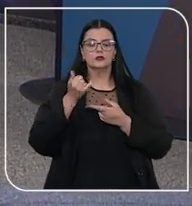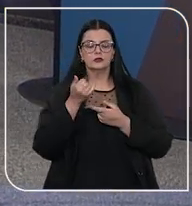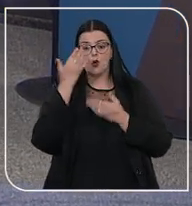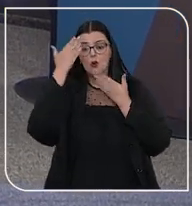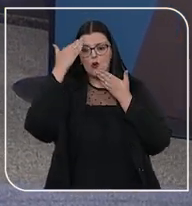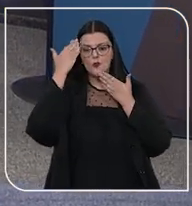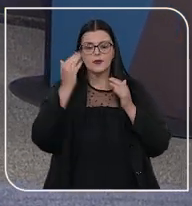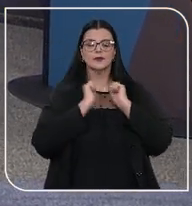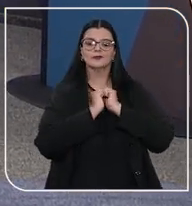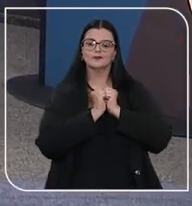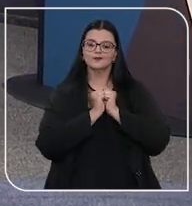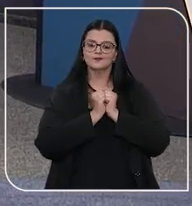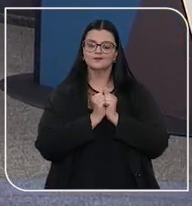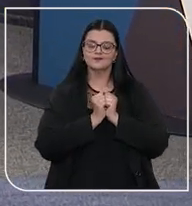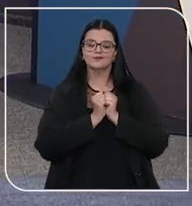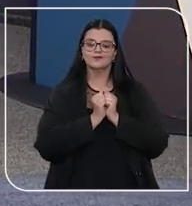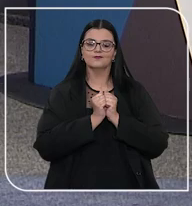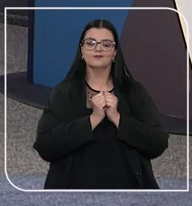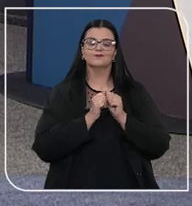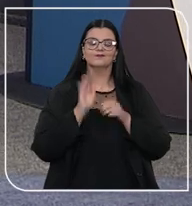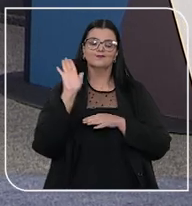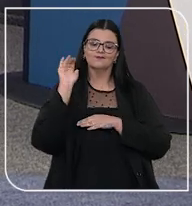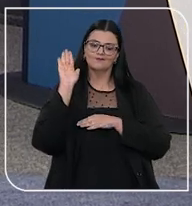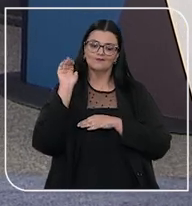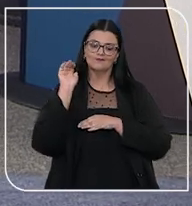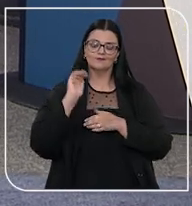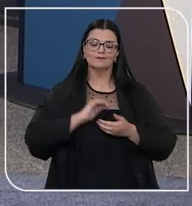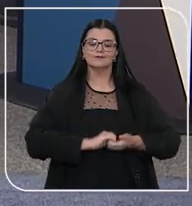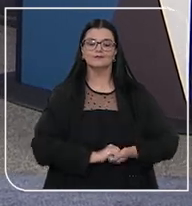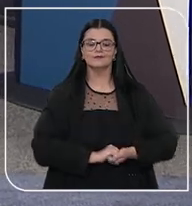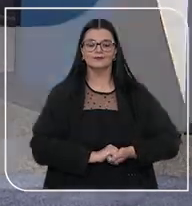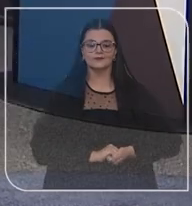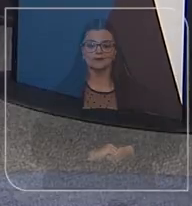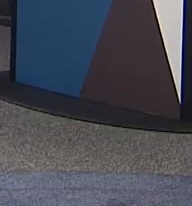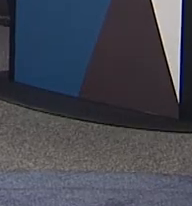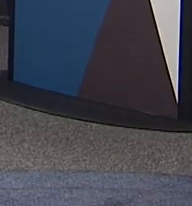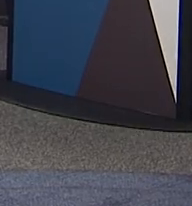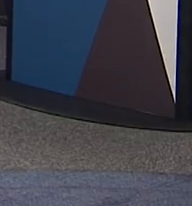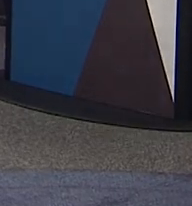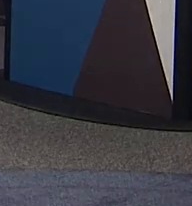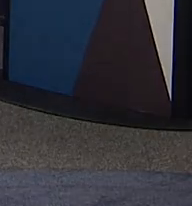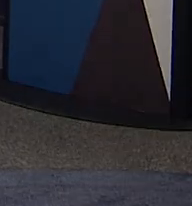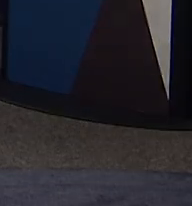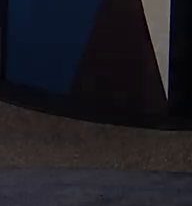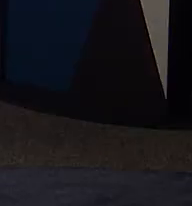Obrigada pela companhia. Eu vou ficando por aqui. Tchau, tchau.